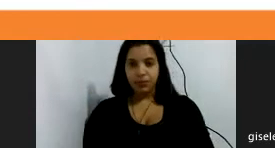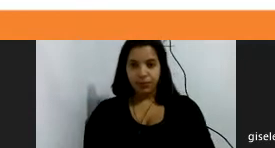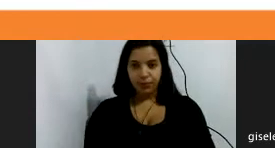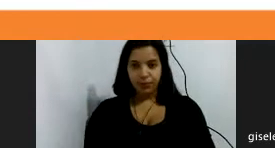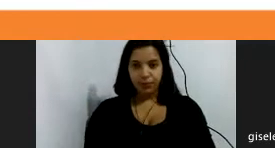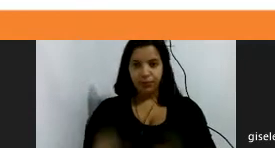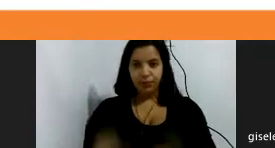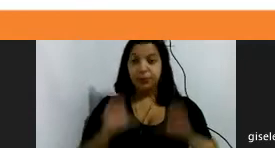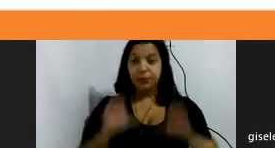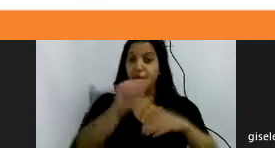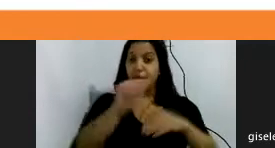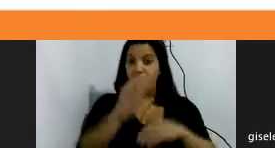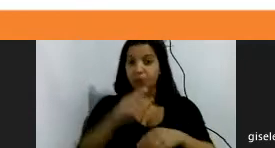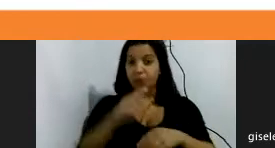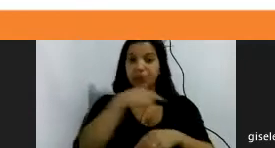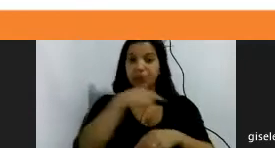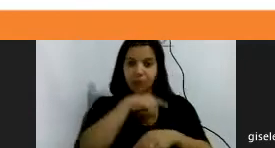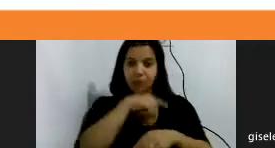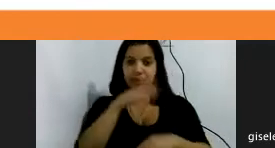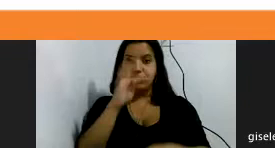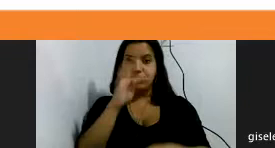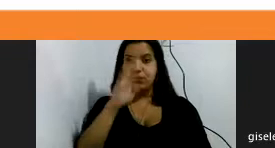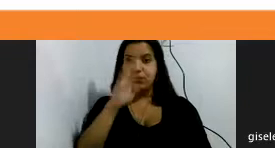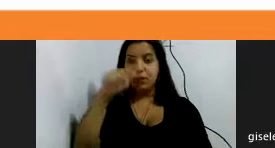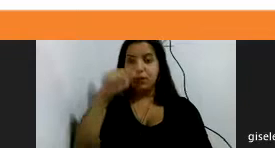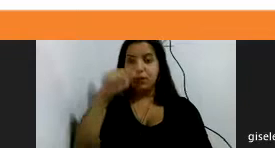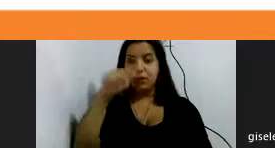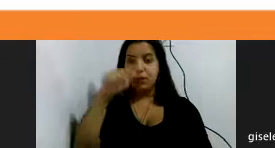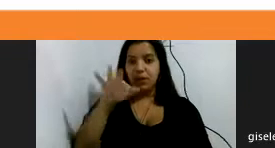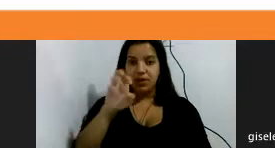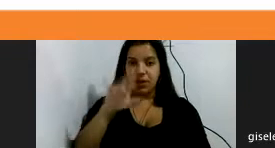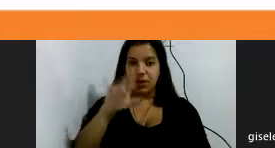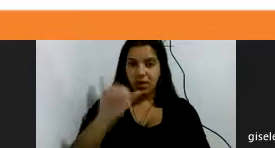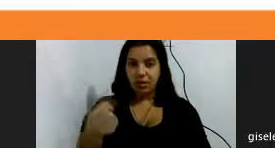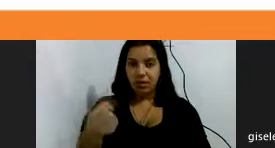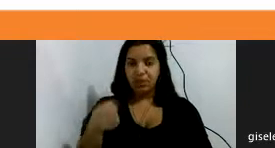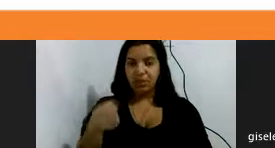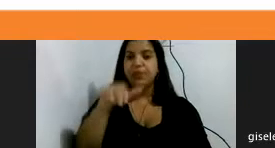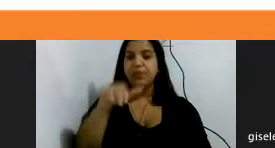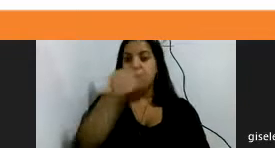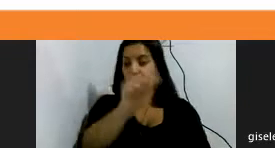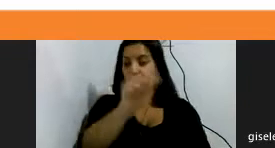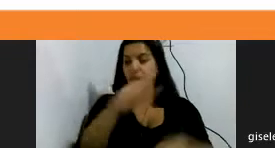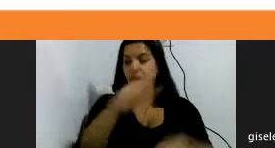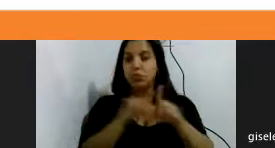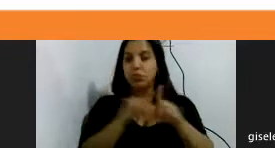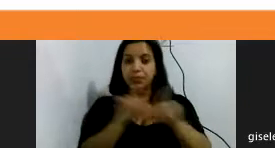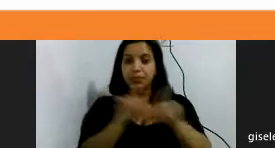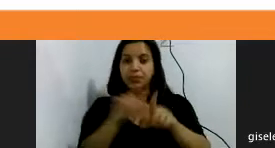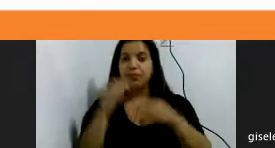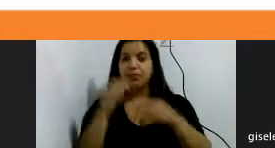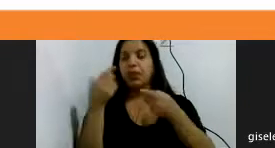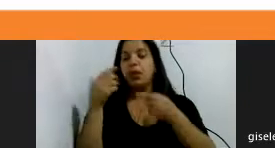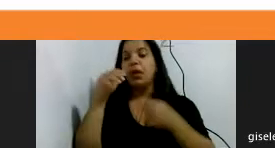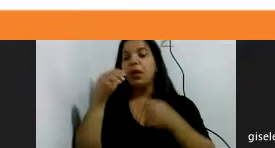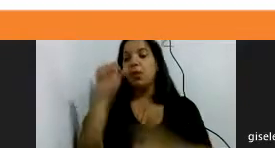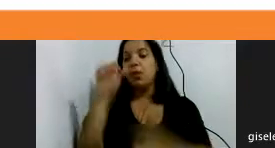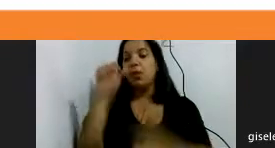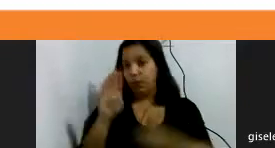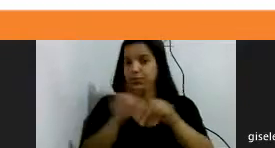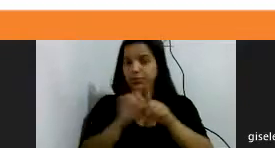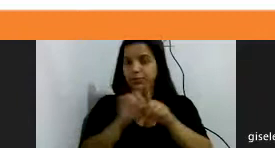tem tanto a transferase que adiciona o antígeno A, quanto a transferase que adiciona o antígeno B.